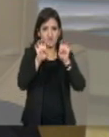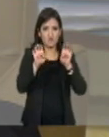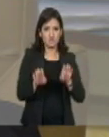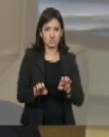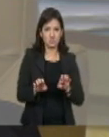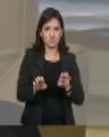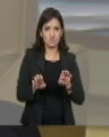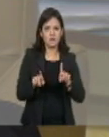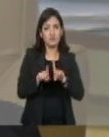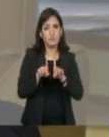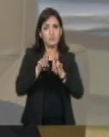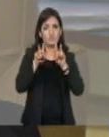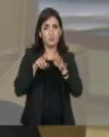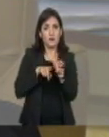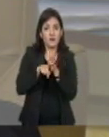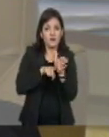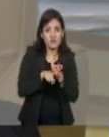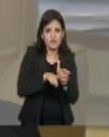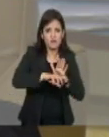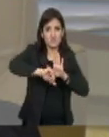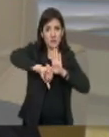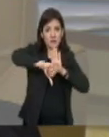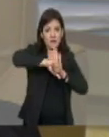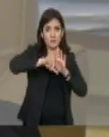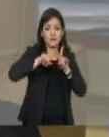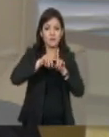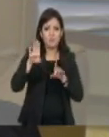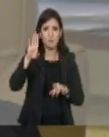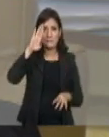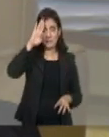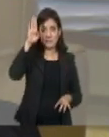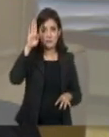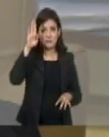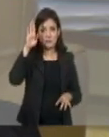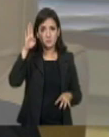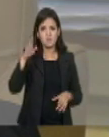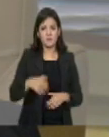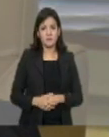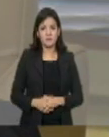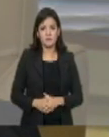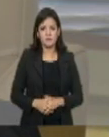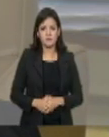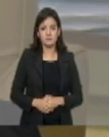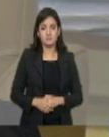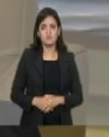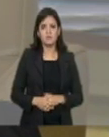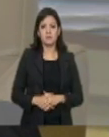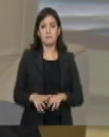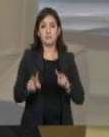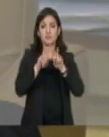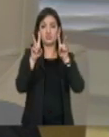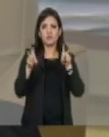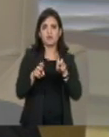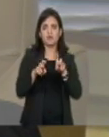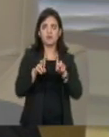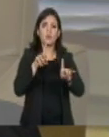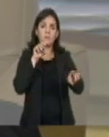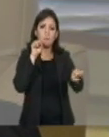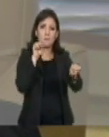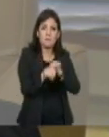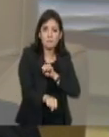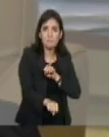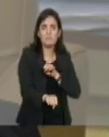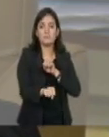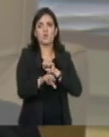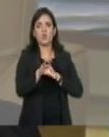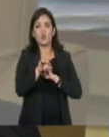à investigação criminal, especialmente em matéria de homicídios e tentativas de homicídios dolosos.